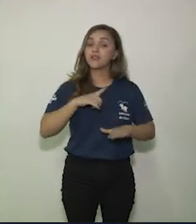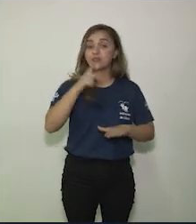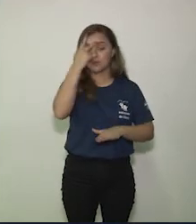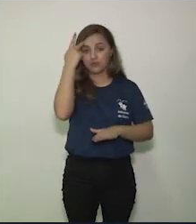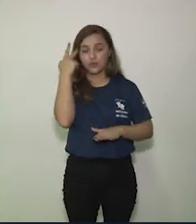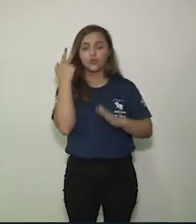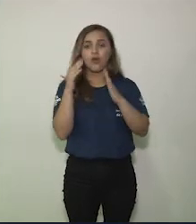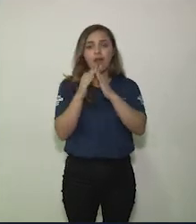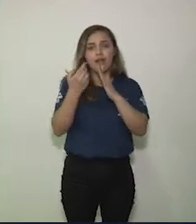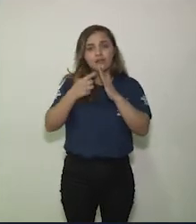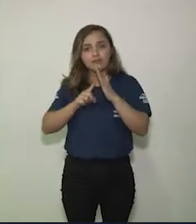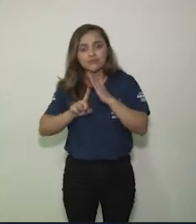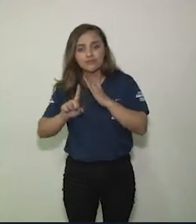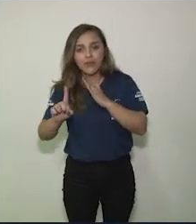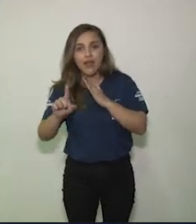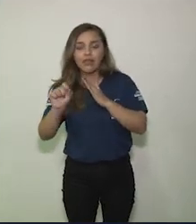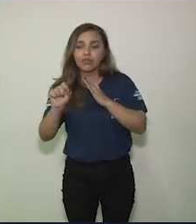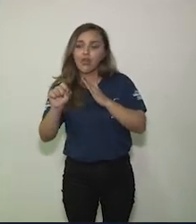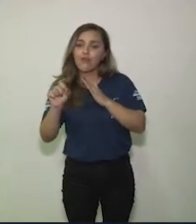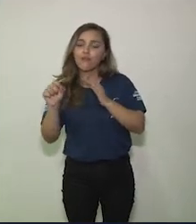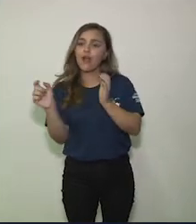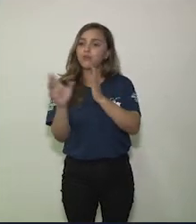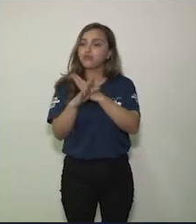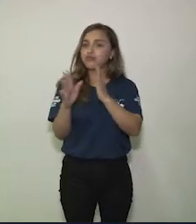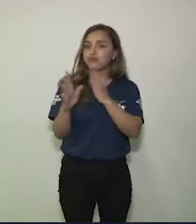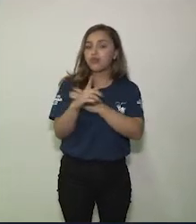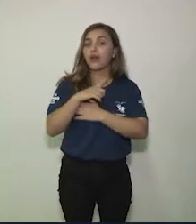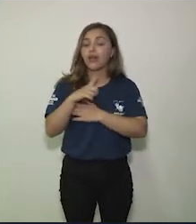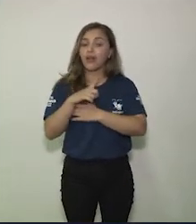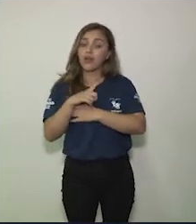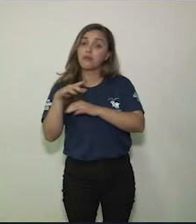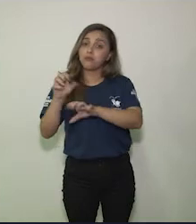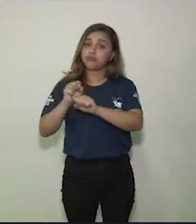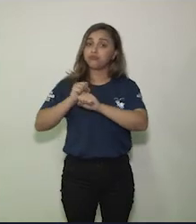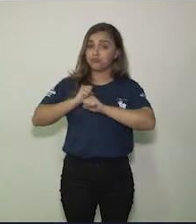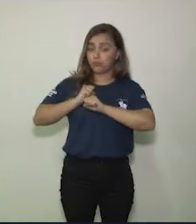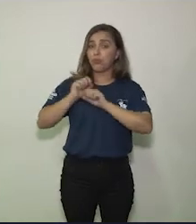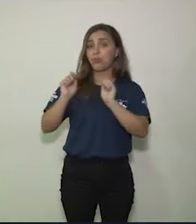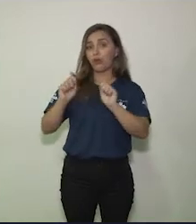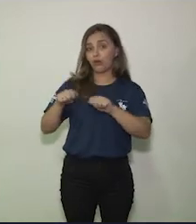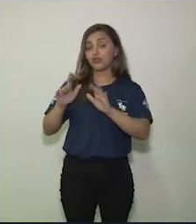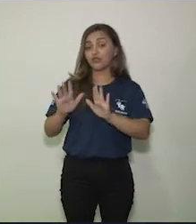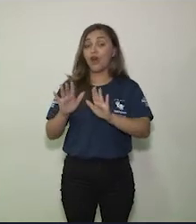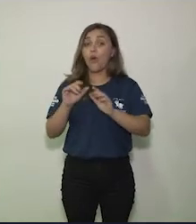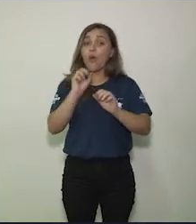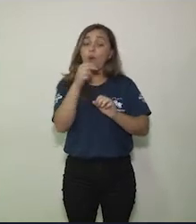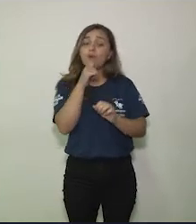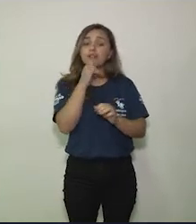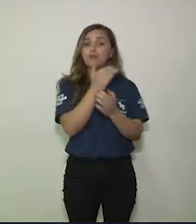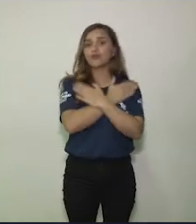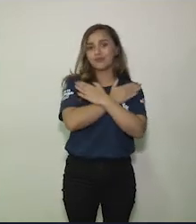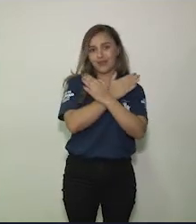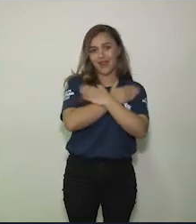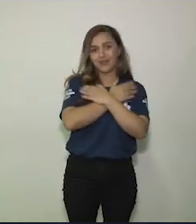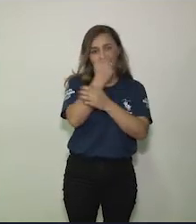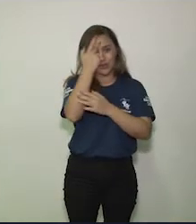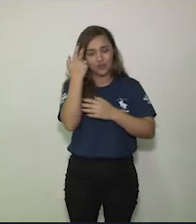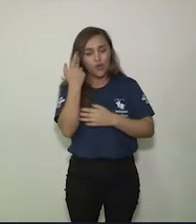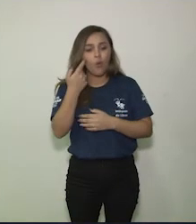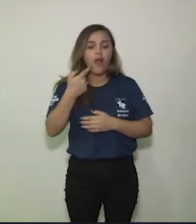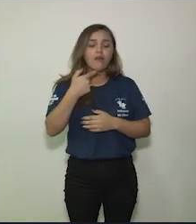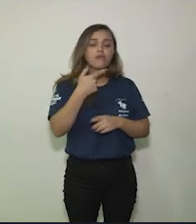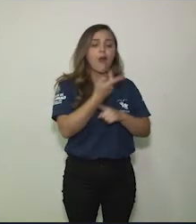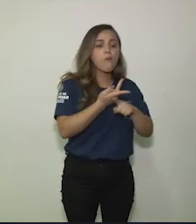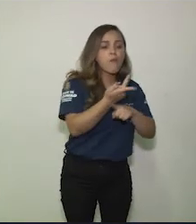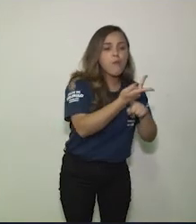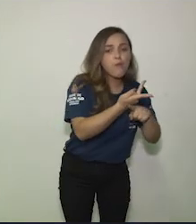se expõe e quem é desempregado sai em busca de trabalho. Provavelmente, essa é a interpretação que a gente pode